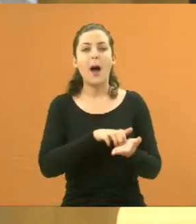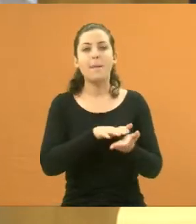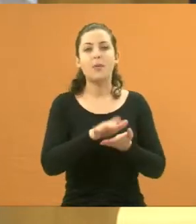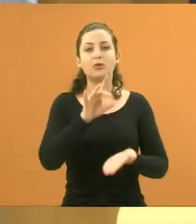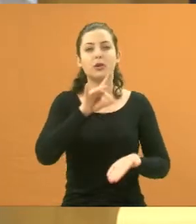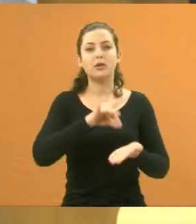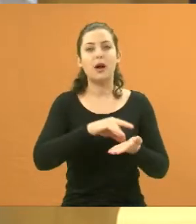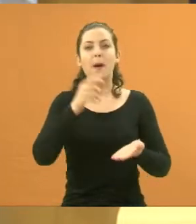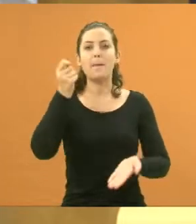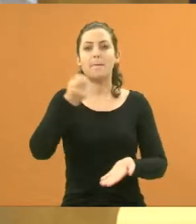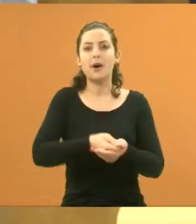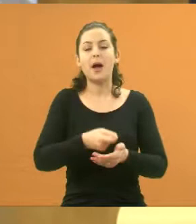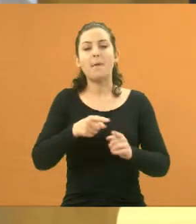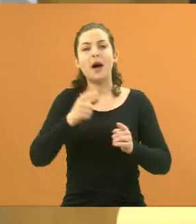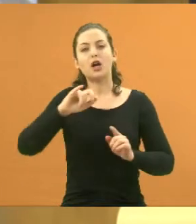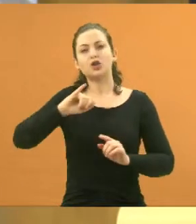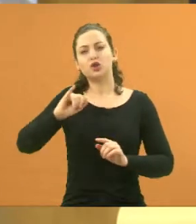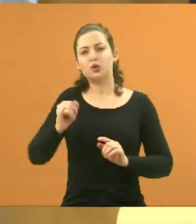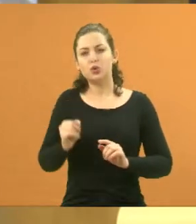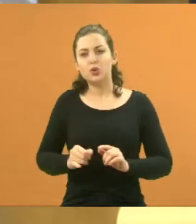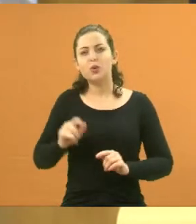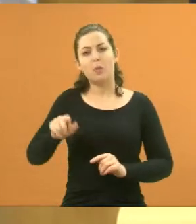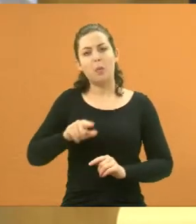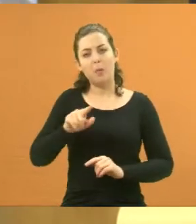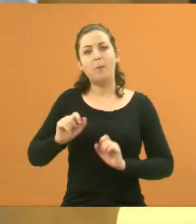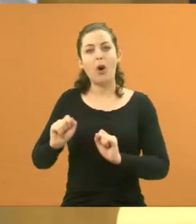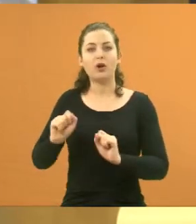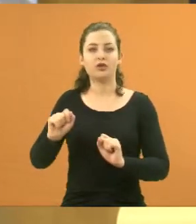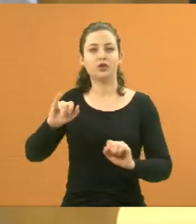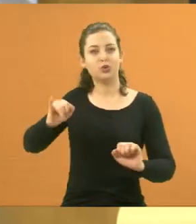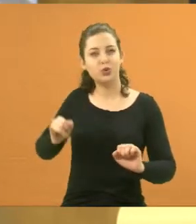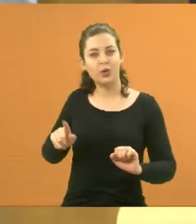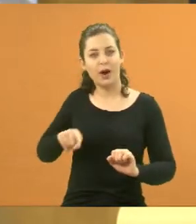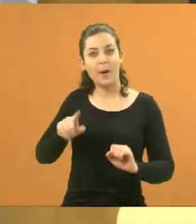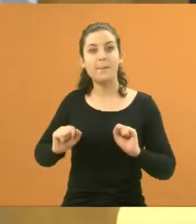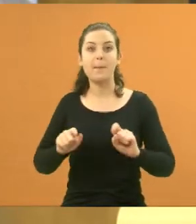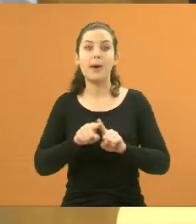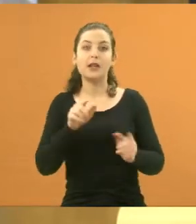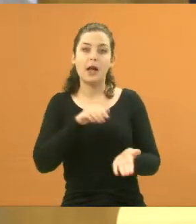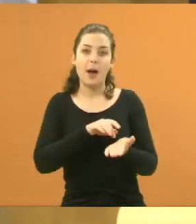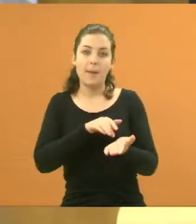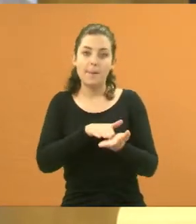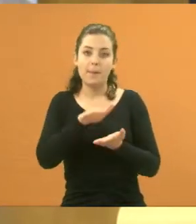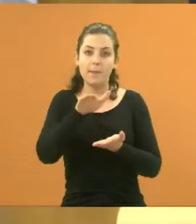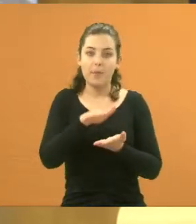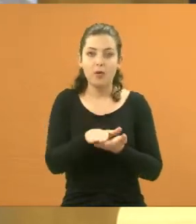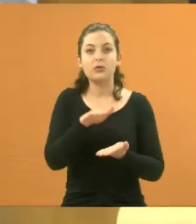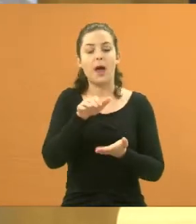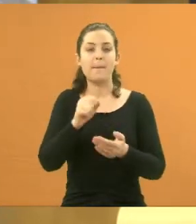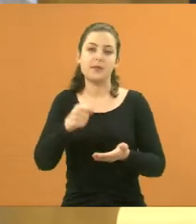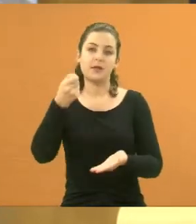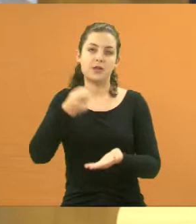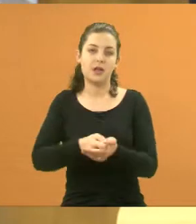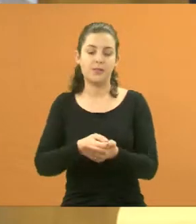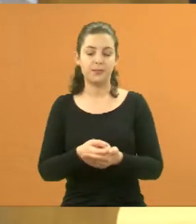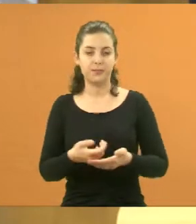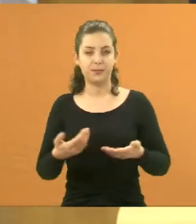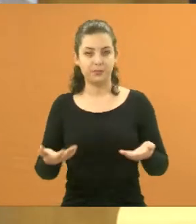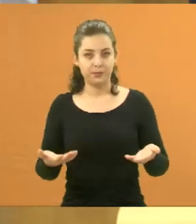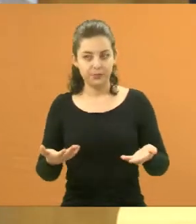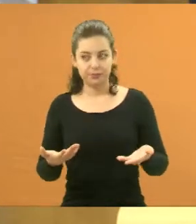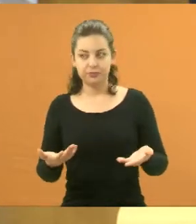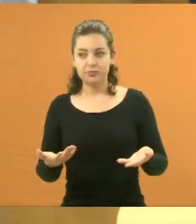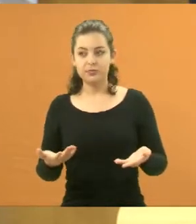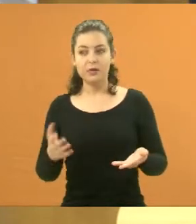ele vai ter que pagar, os juros, correção monetária, tudo foi abatido, mas a multa ele teve que pagar, não teve jeito. Até